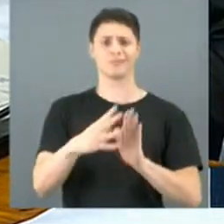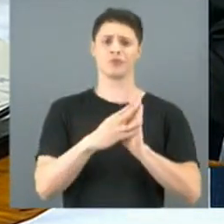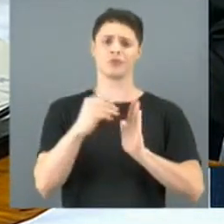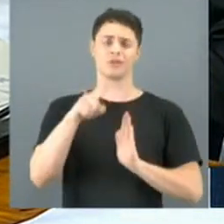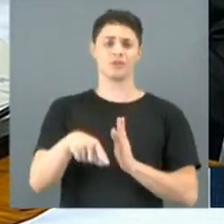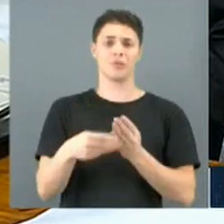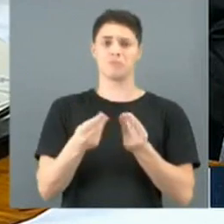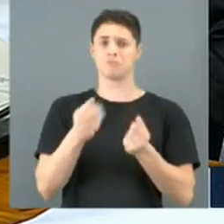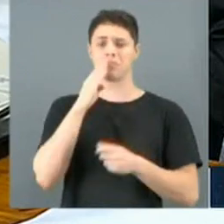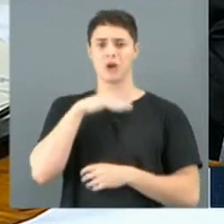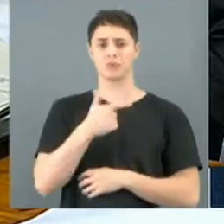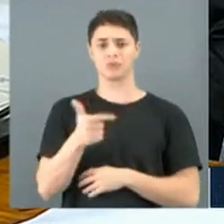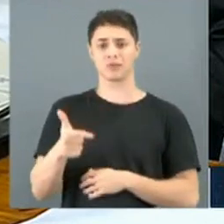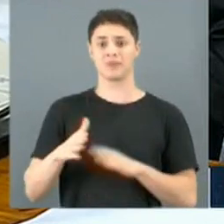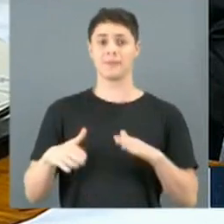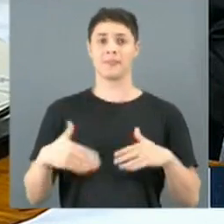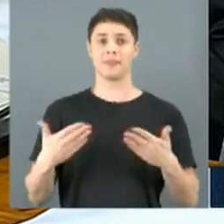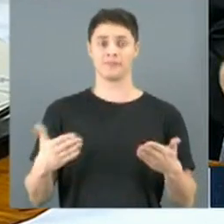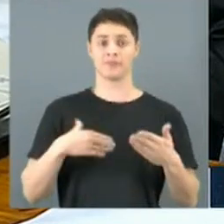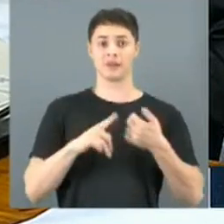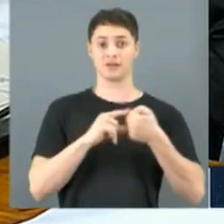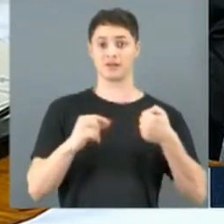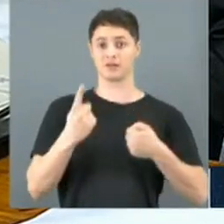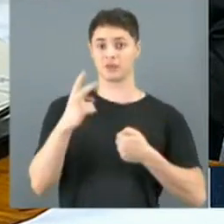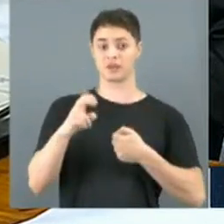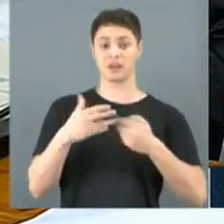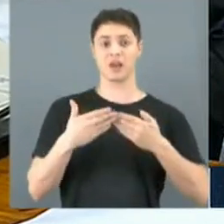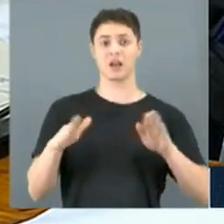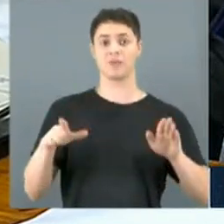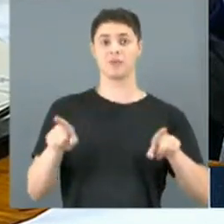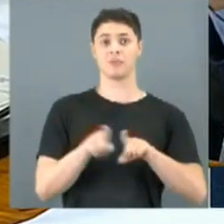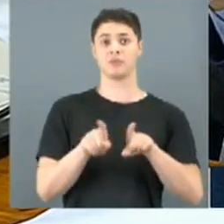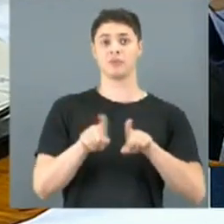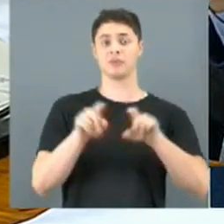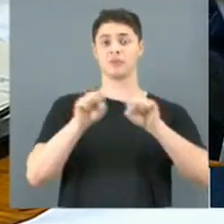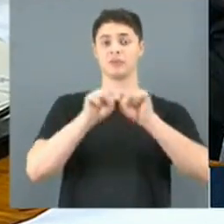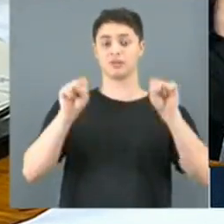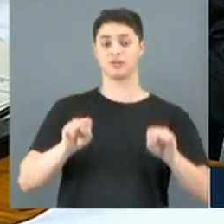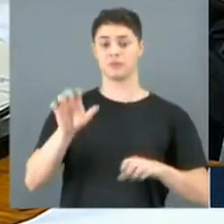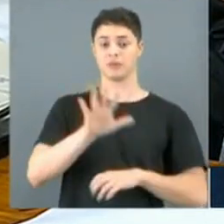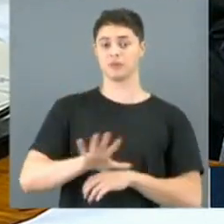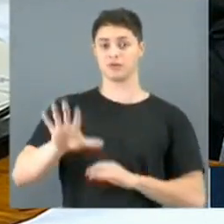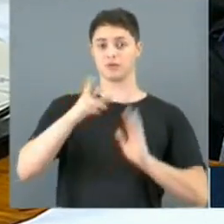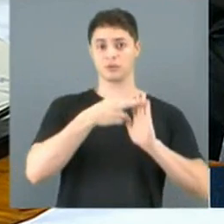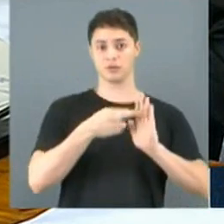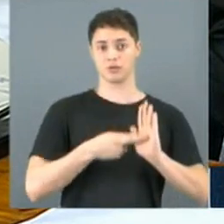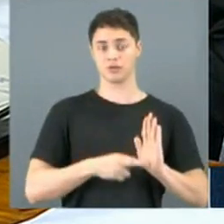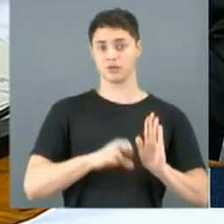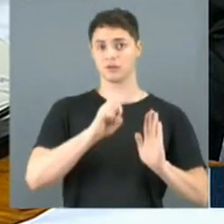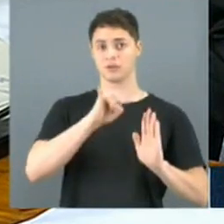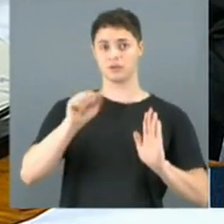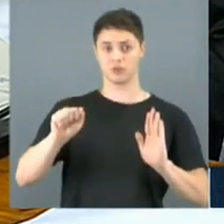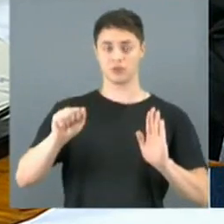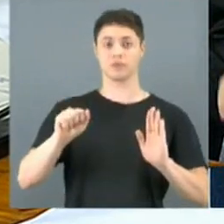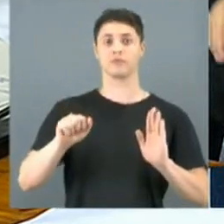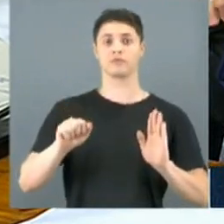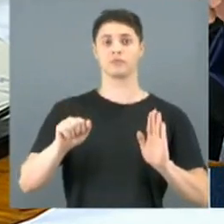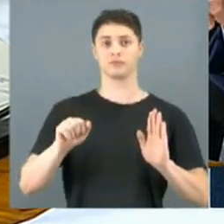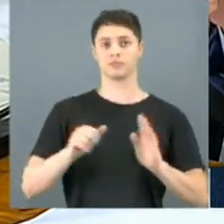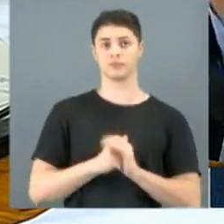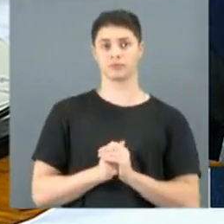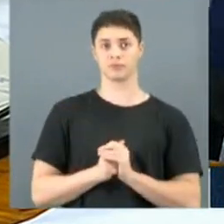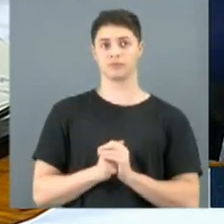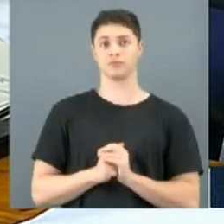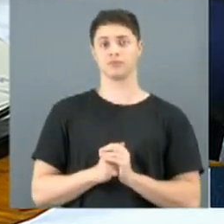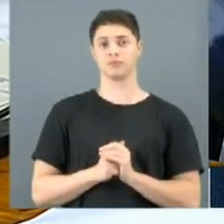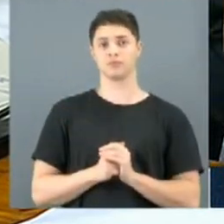Da mesma forma, o artigo 15 abre a porta para o Sistema Nacional de Regulação, o CIA, de Inteligência Artificial,